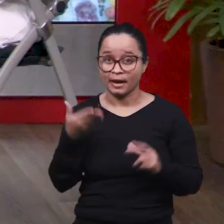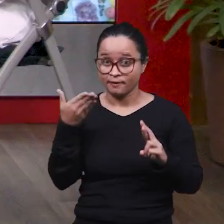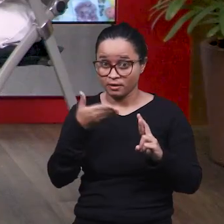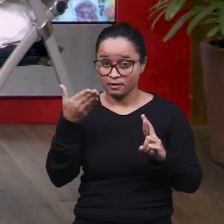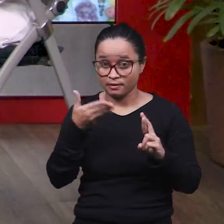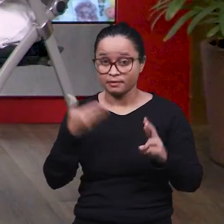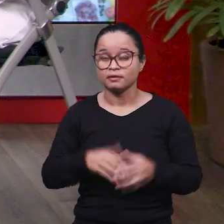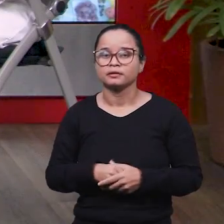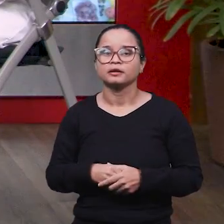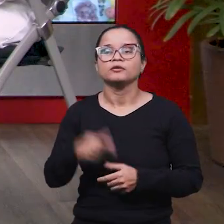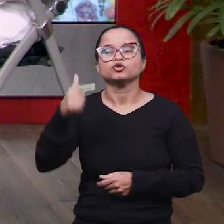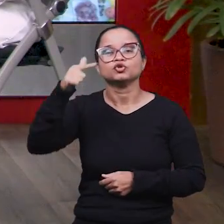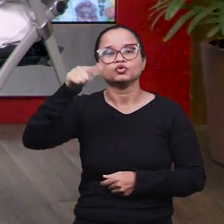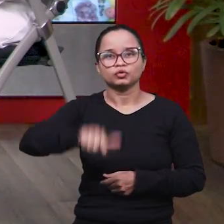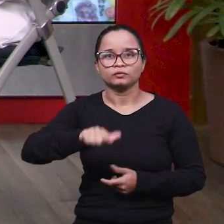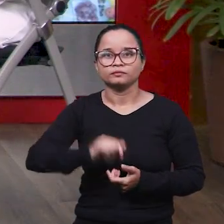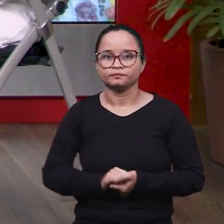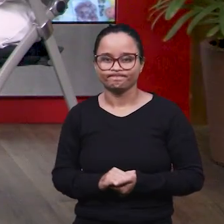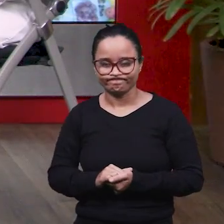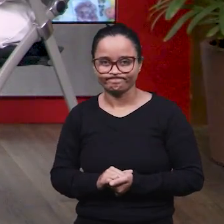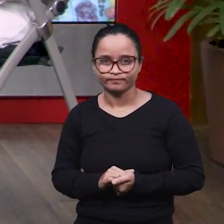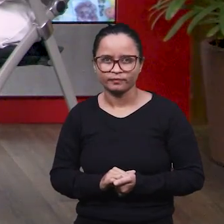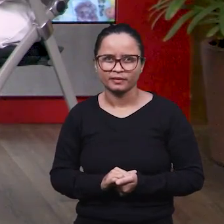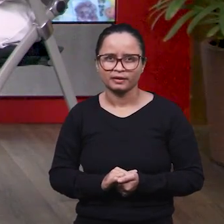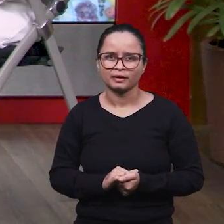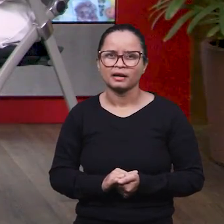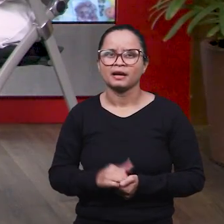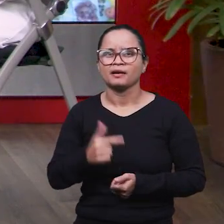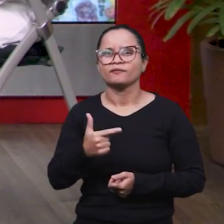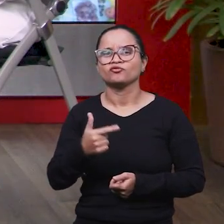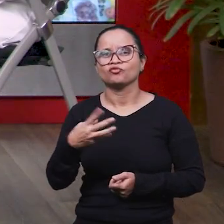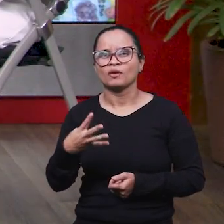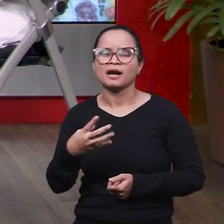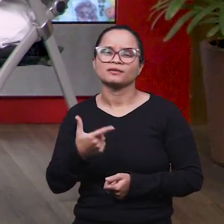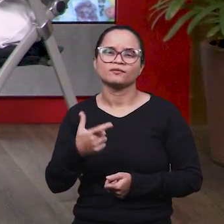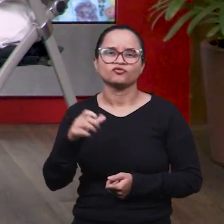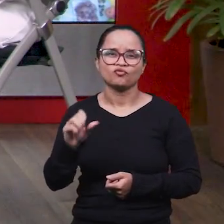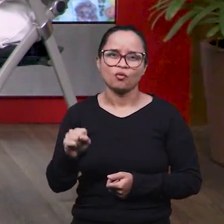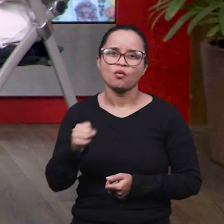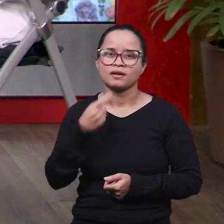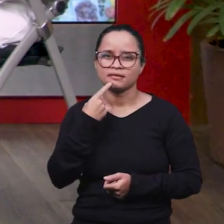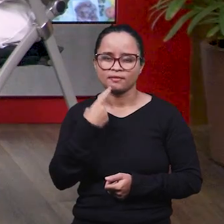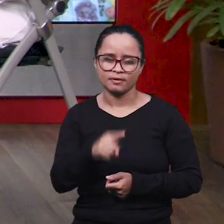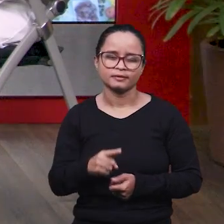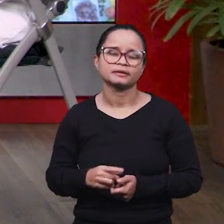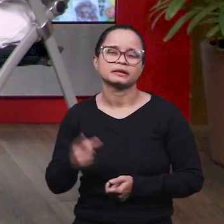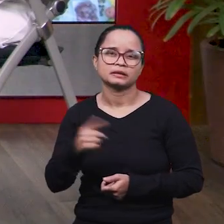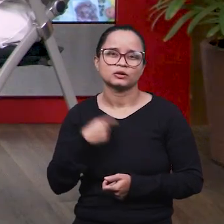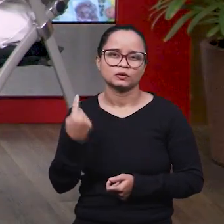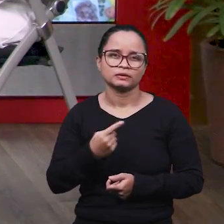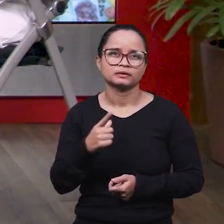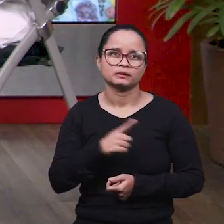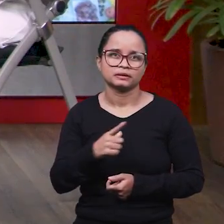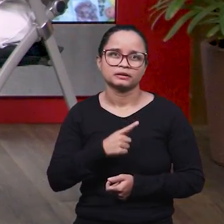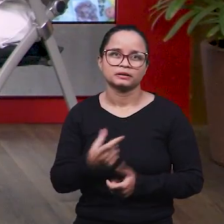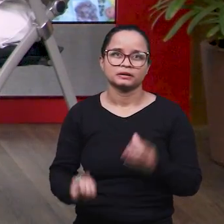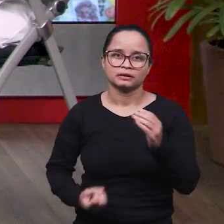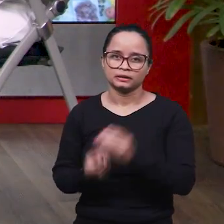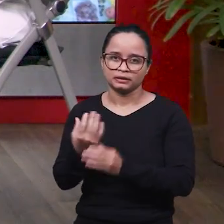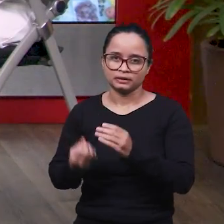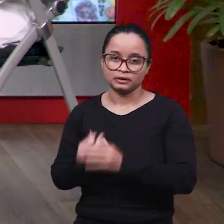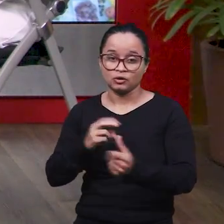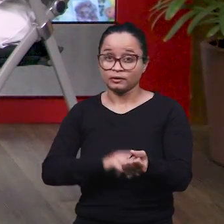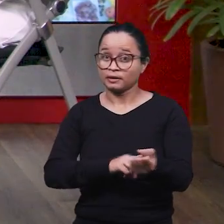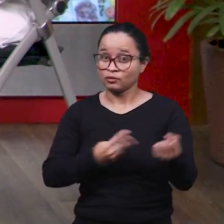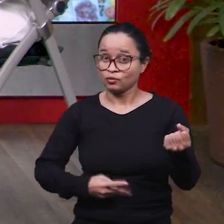vai repetir esse exame lá entre 24 e 28 semanas, que é onde a gente tem a maior produção daqueles